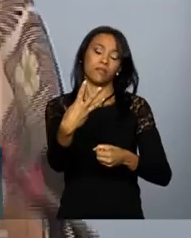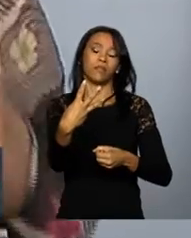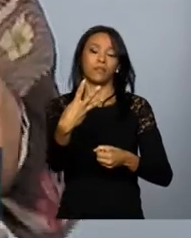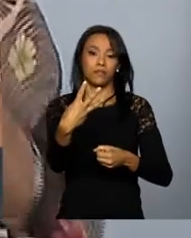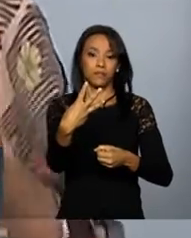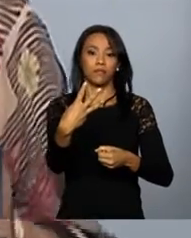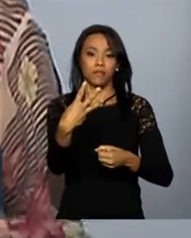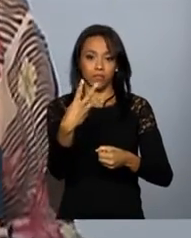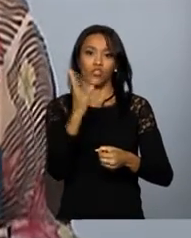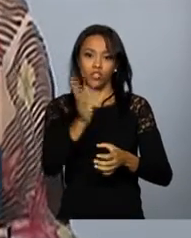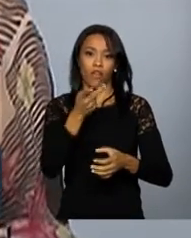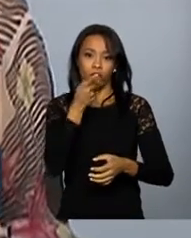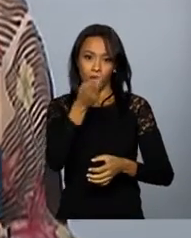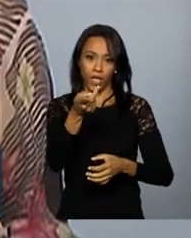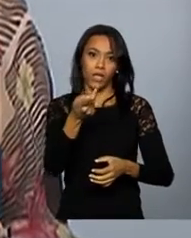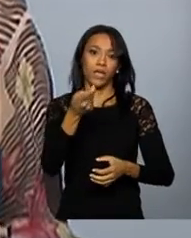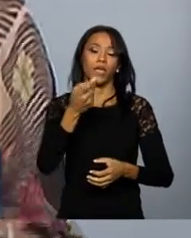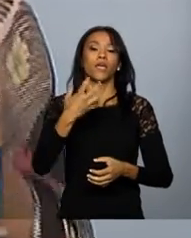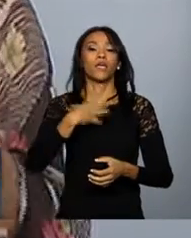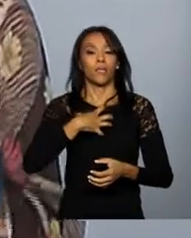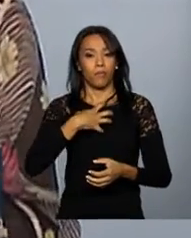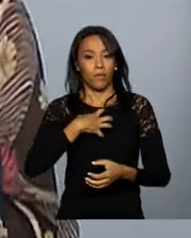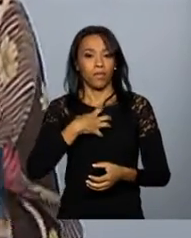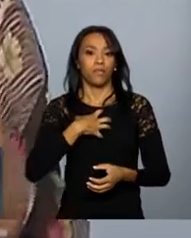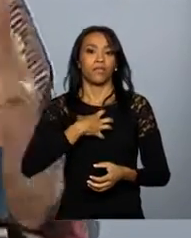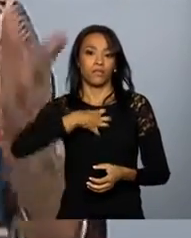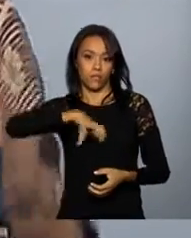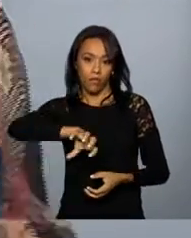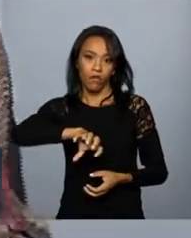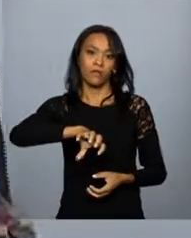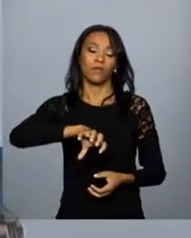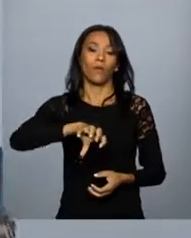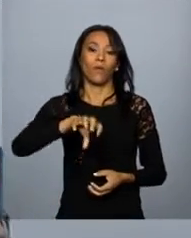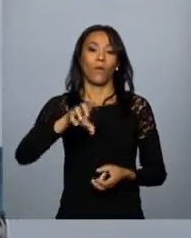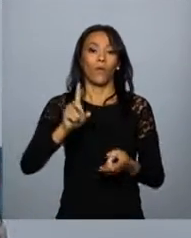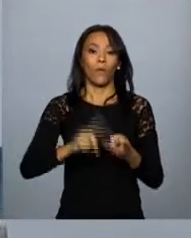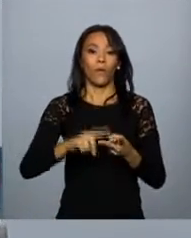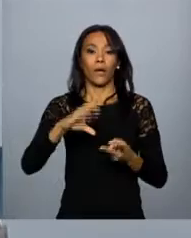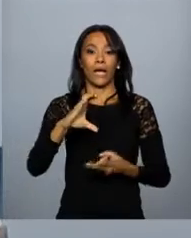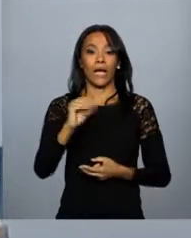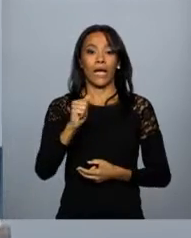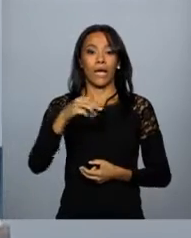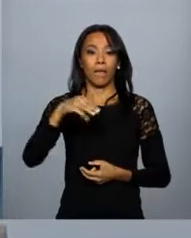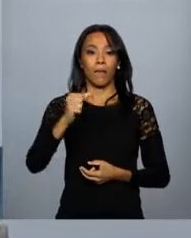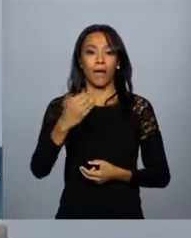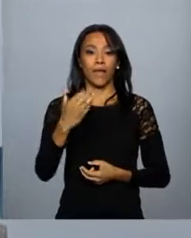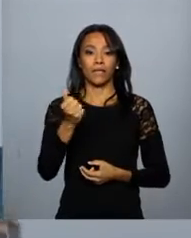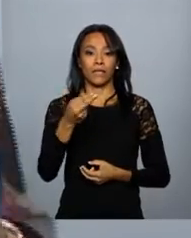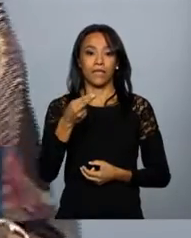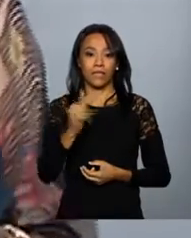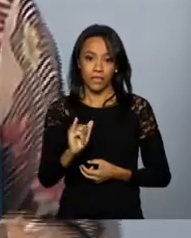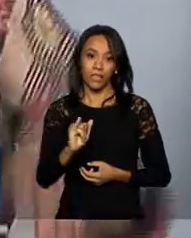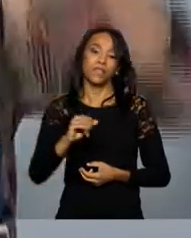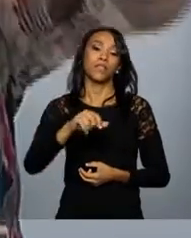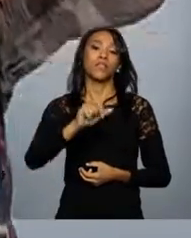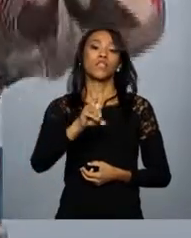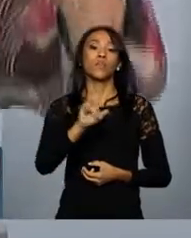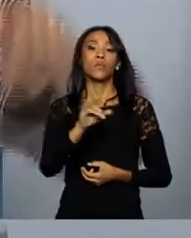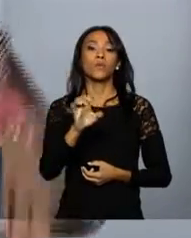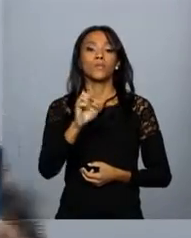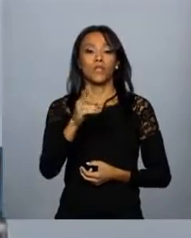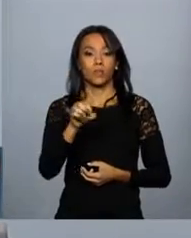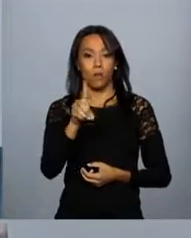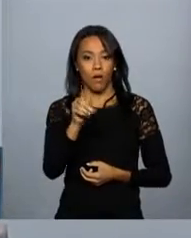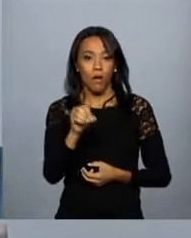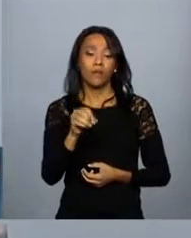três cidades, como eu já disse, na Bahia, né? Salvador, Camaçari e Luiz Eduardo Magalhães, e lá